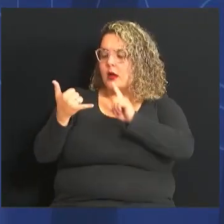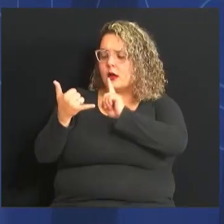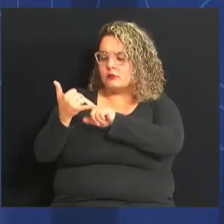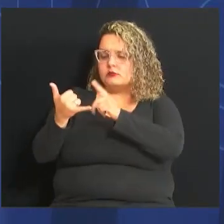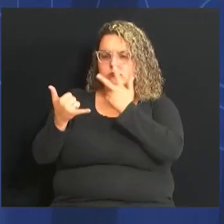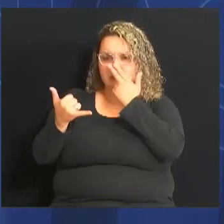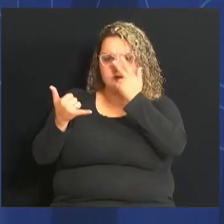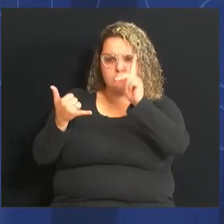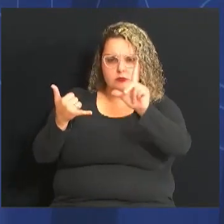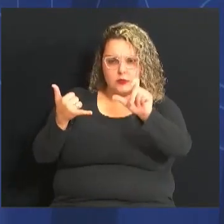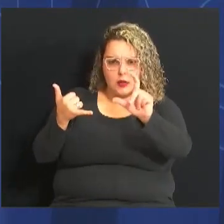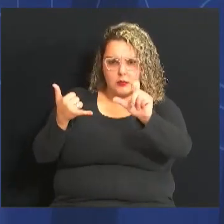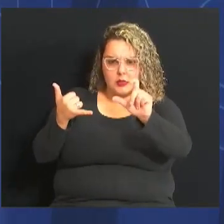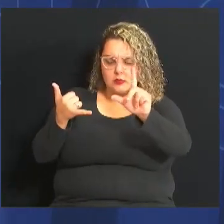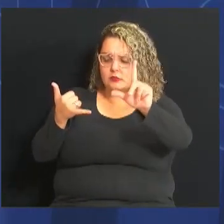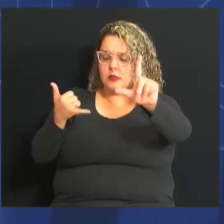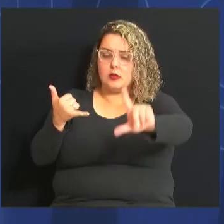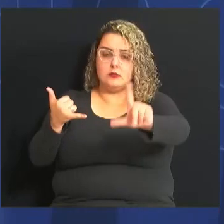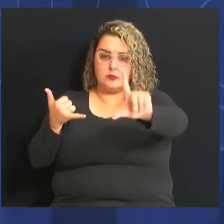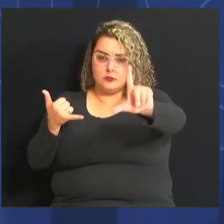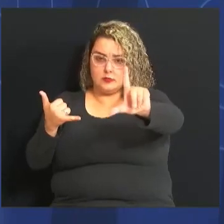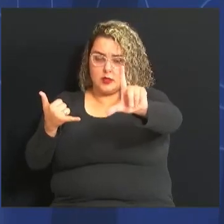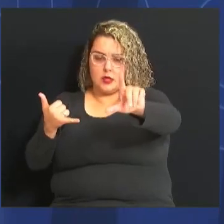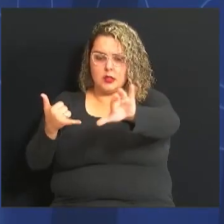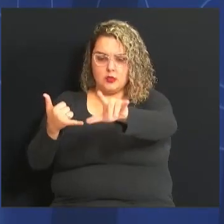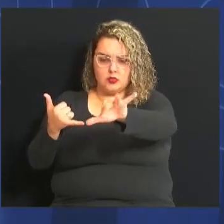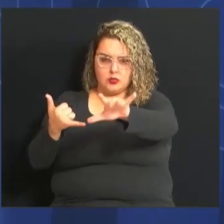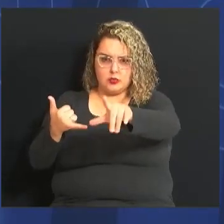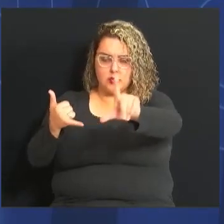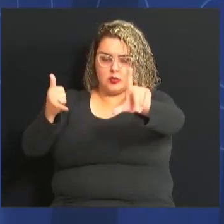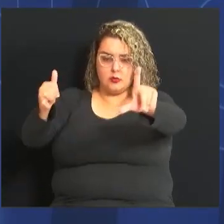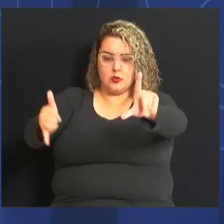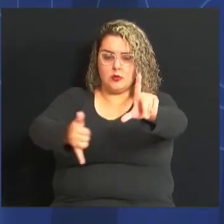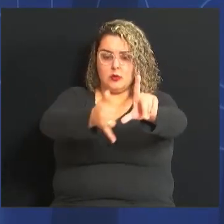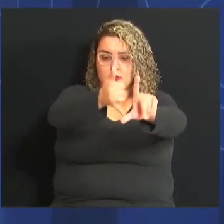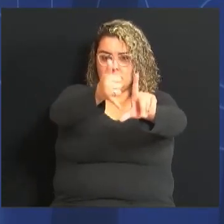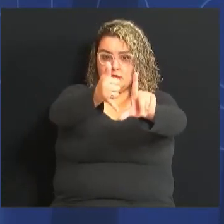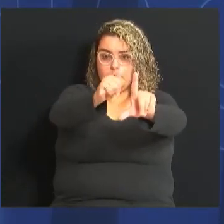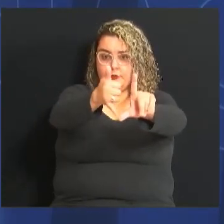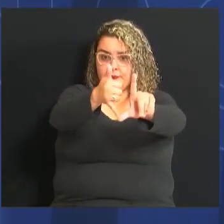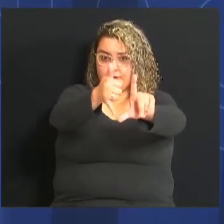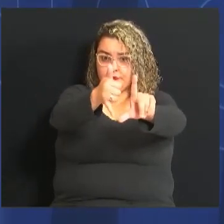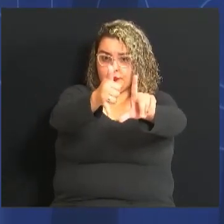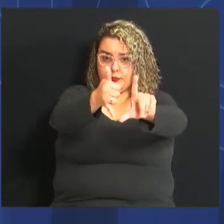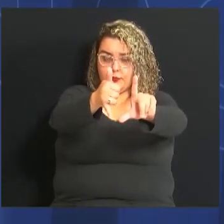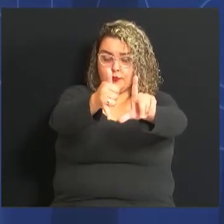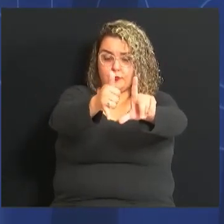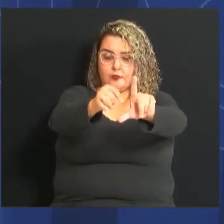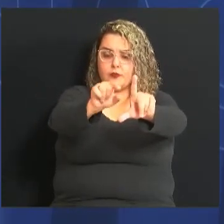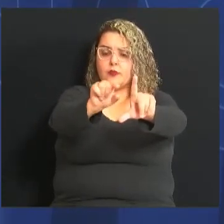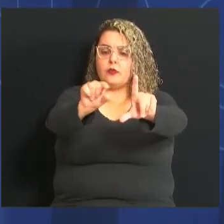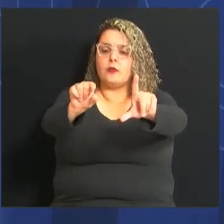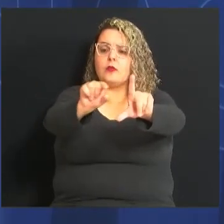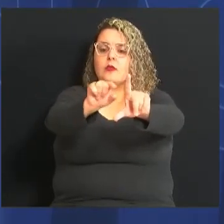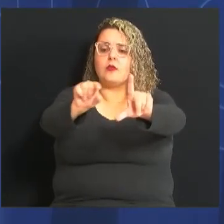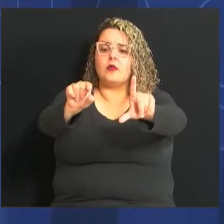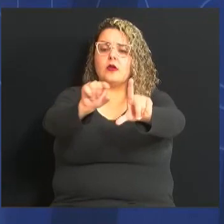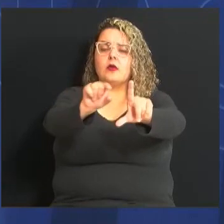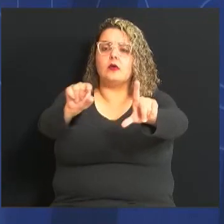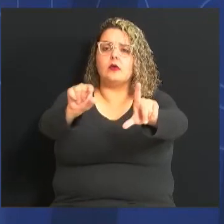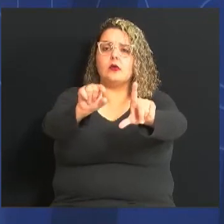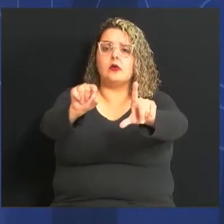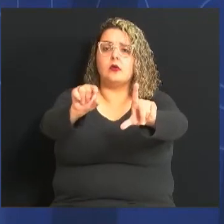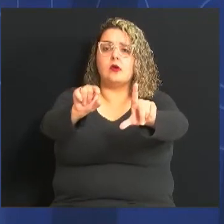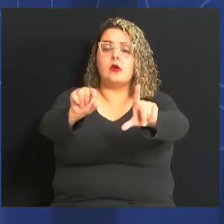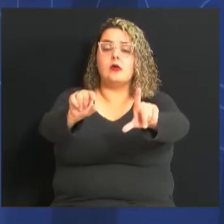seu celular, abre a câmera como se fosse tirar uma foto, mas com a câmera do seu celular você vai apontar aqui, ó, para este QR Code,